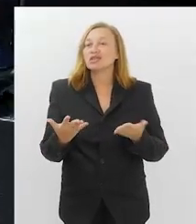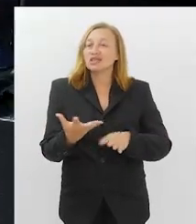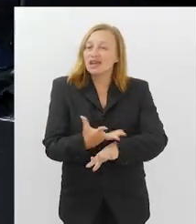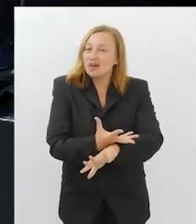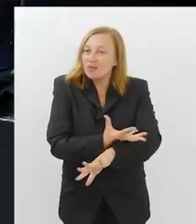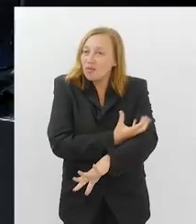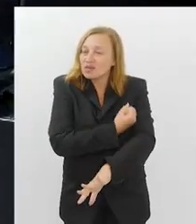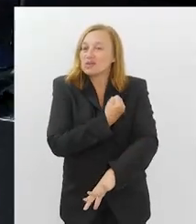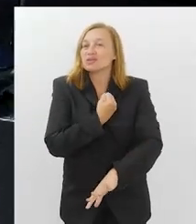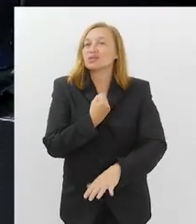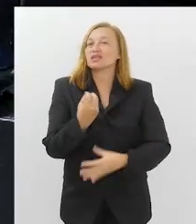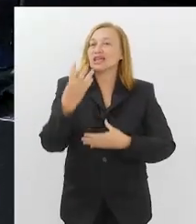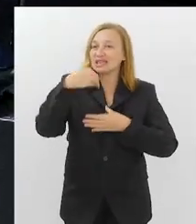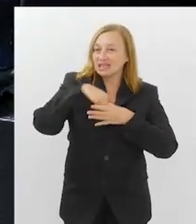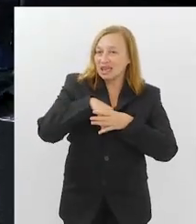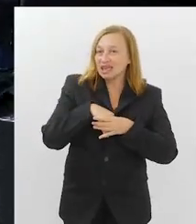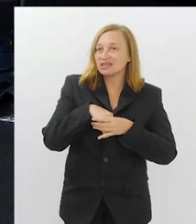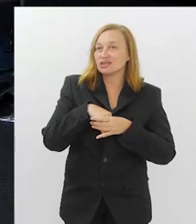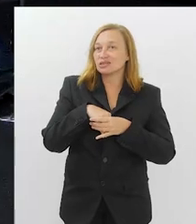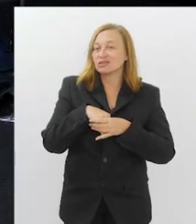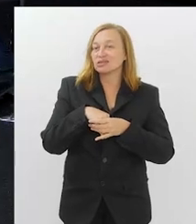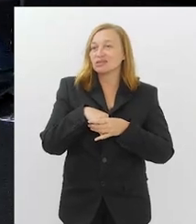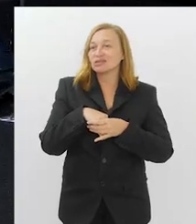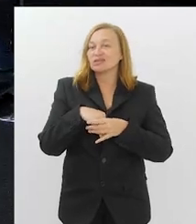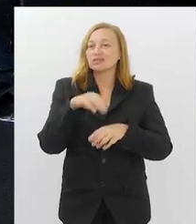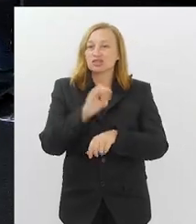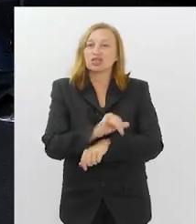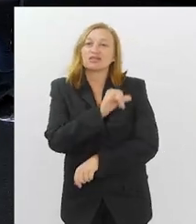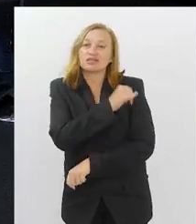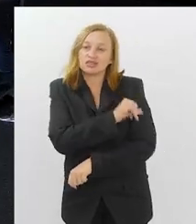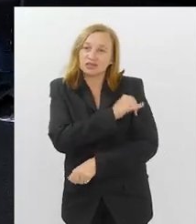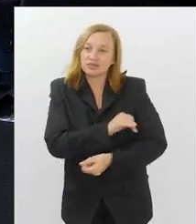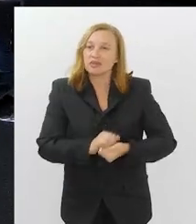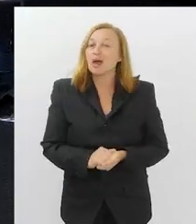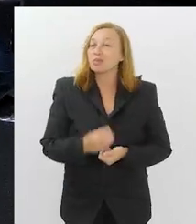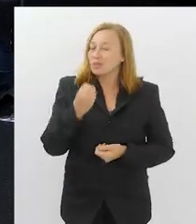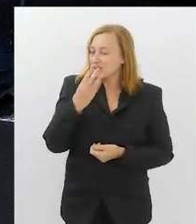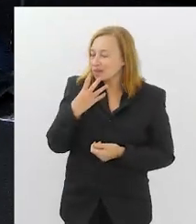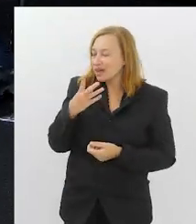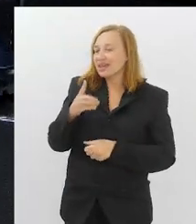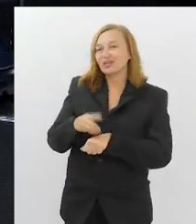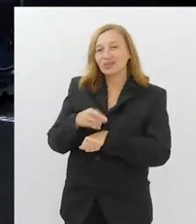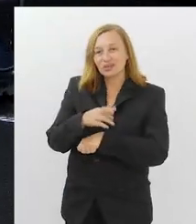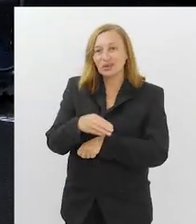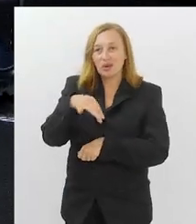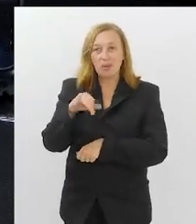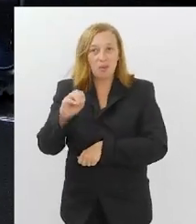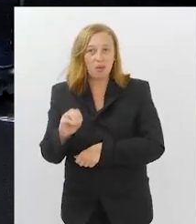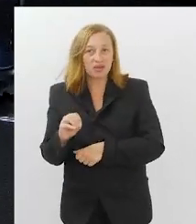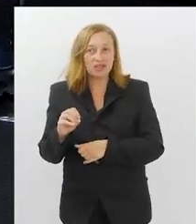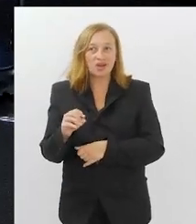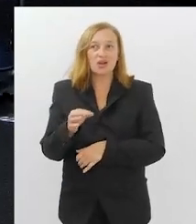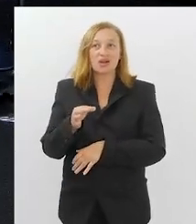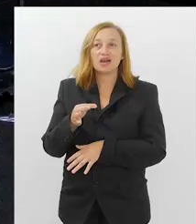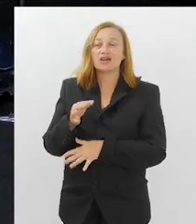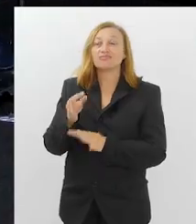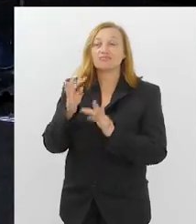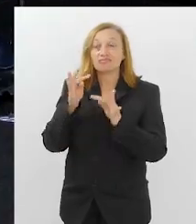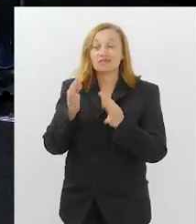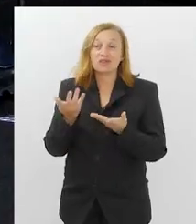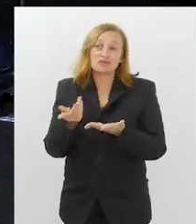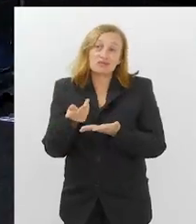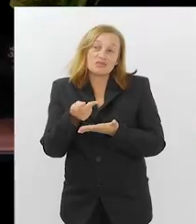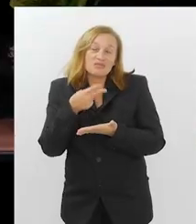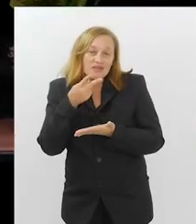isso que me move dentro da nossa seccional aqui no estado do Rio de Janeiro. Muito bem, doutora Mônica Alexandre, assim, com um depoimento